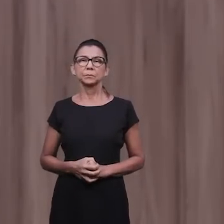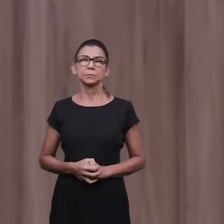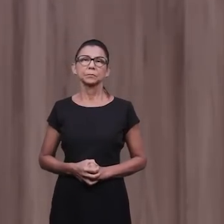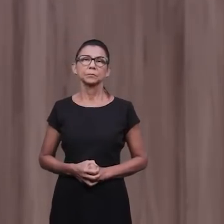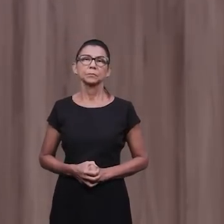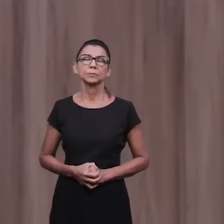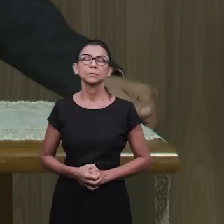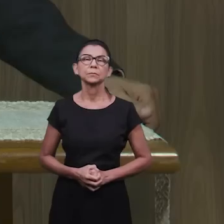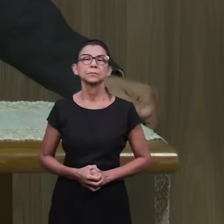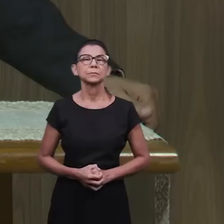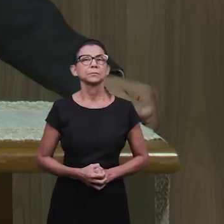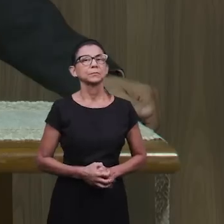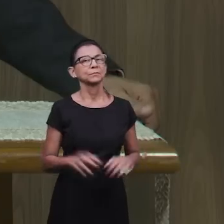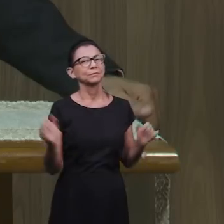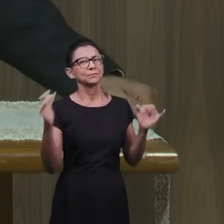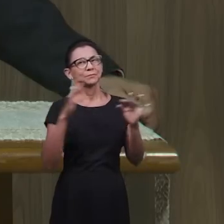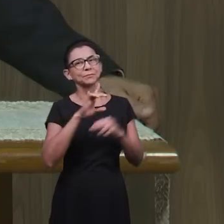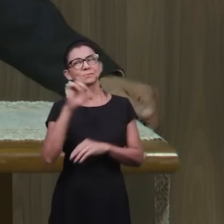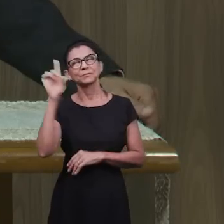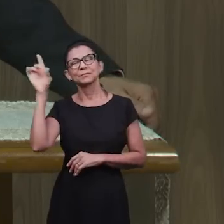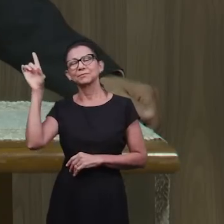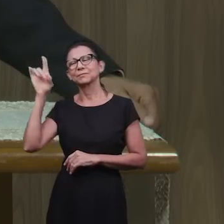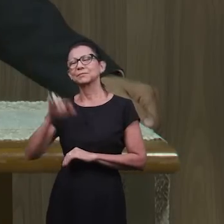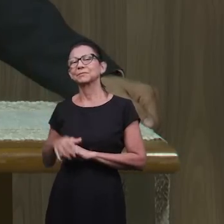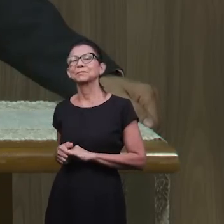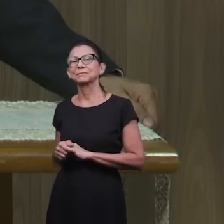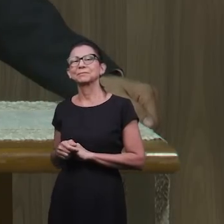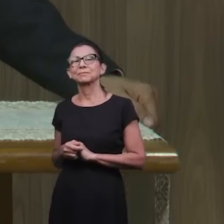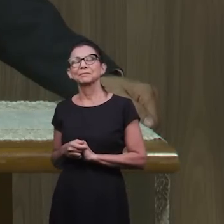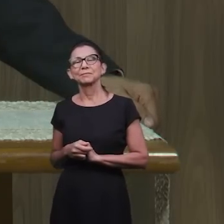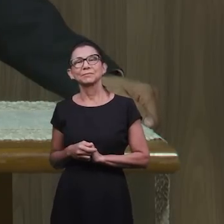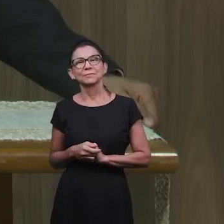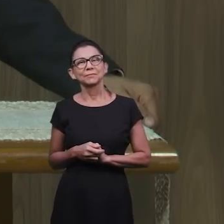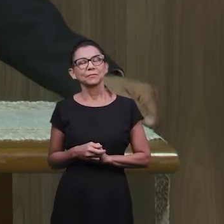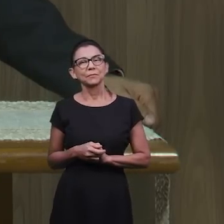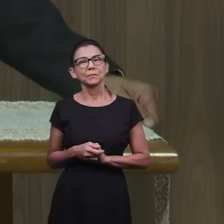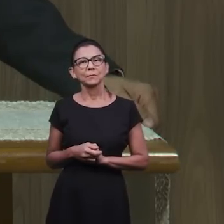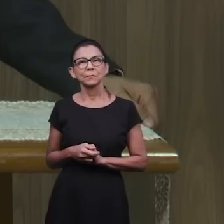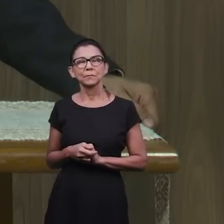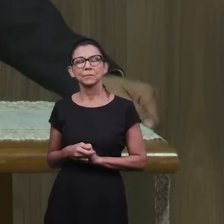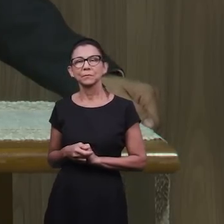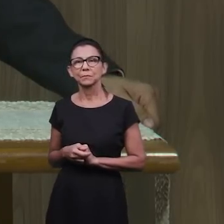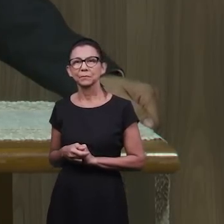Jesus. Amém. Amém, irmãos. Glória a Deus. Nós vamos agora